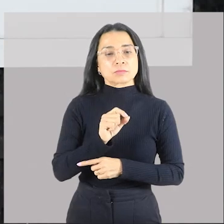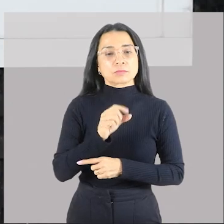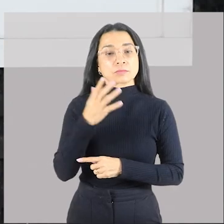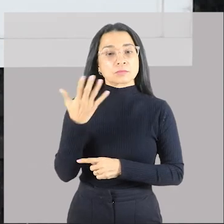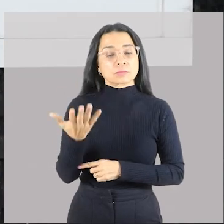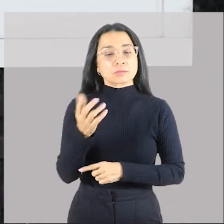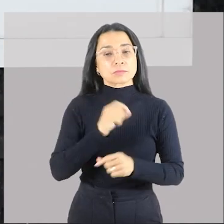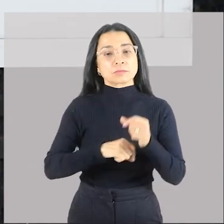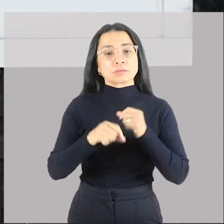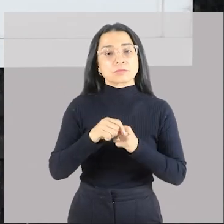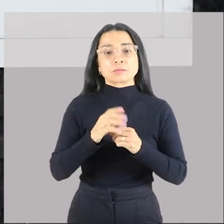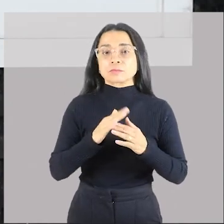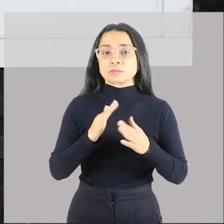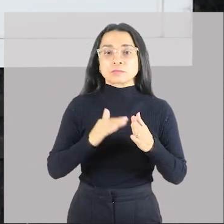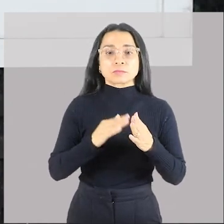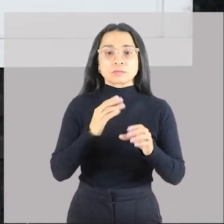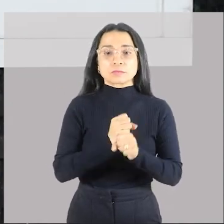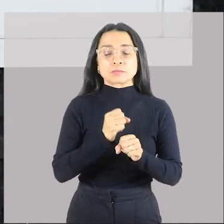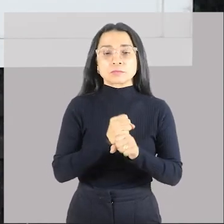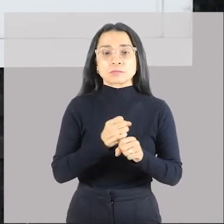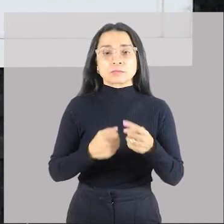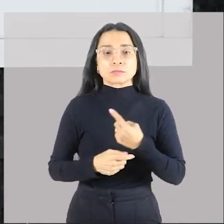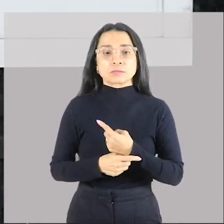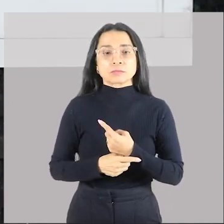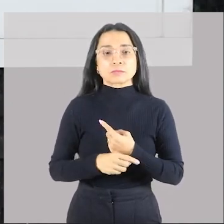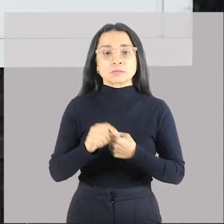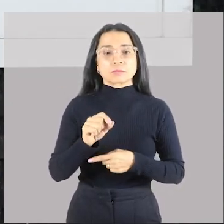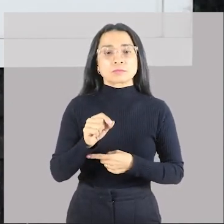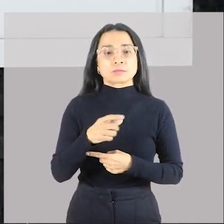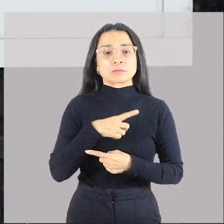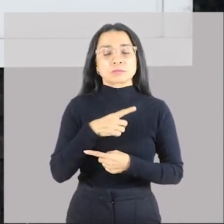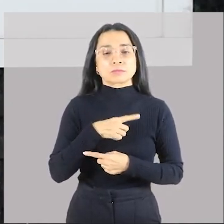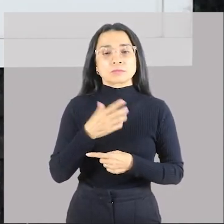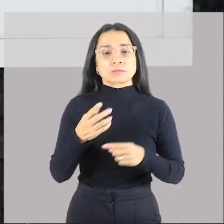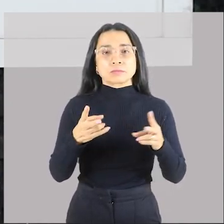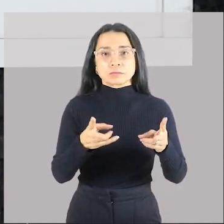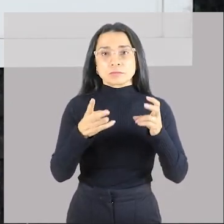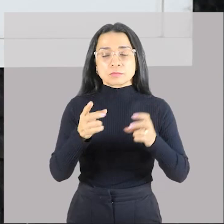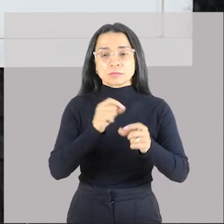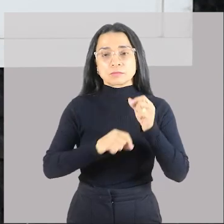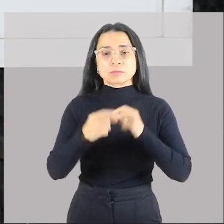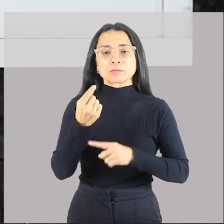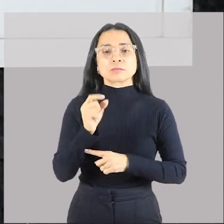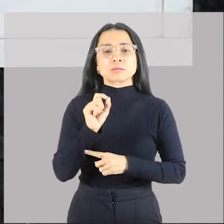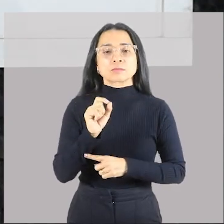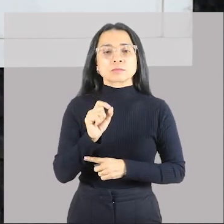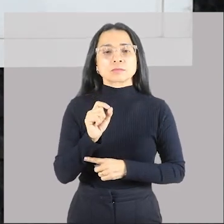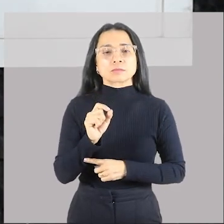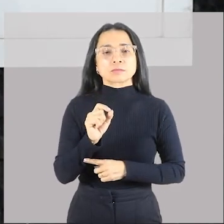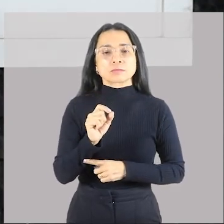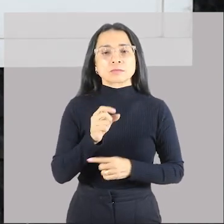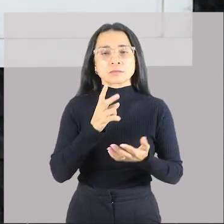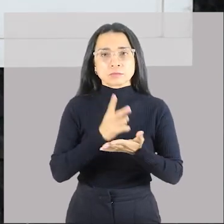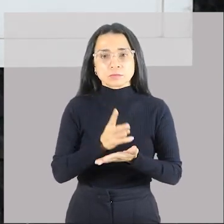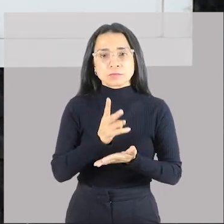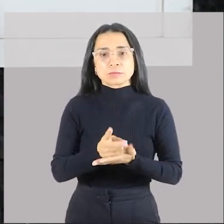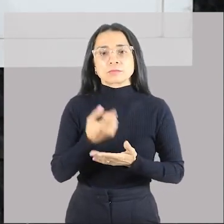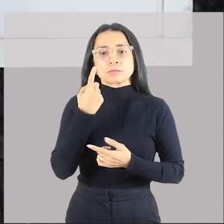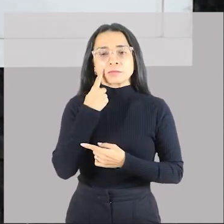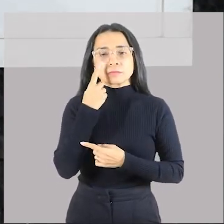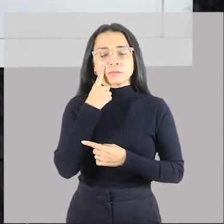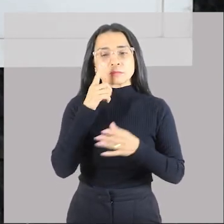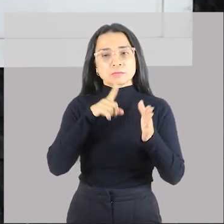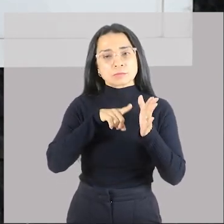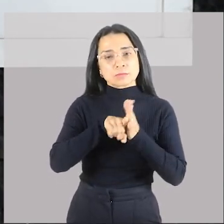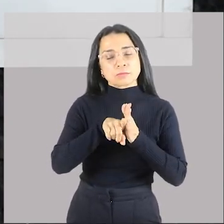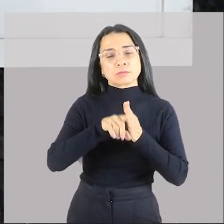é o montante. Ó, aqui, a gente tem que só prestar atenção numa coisa. Sempre você olha em questão